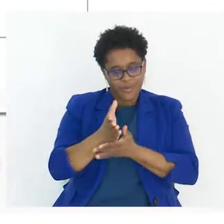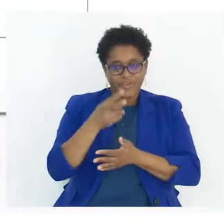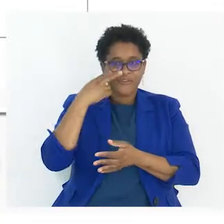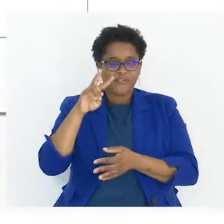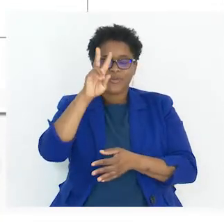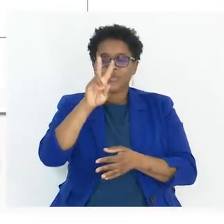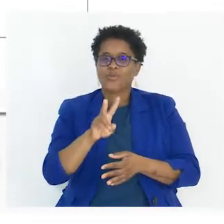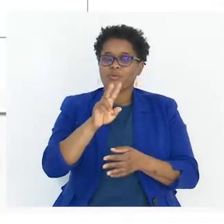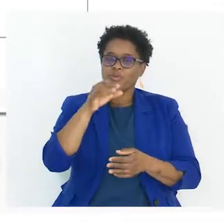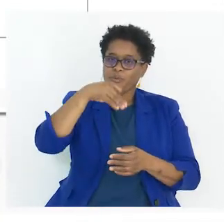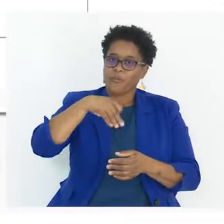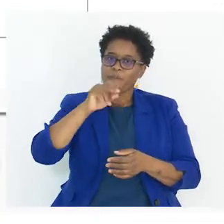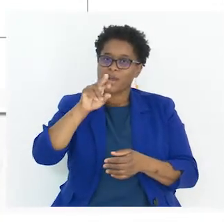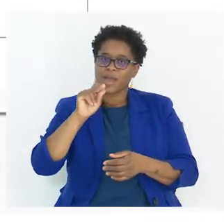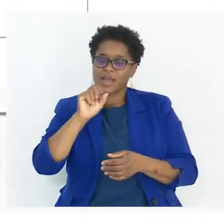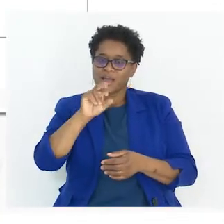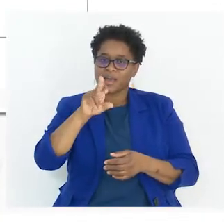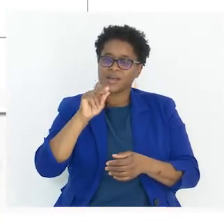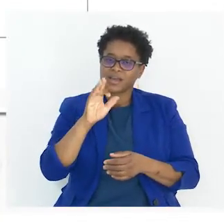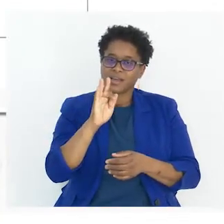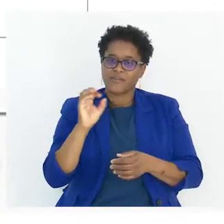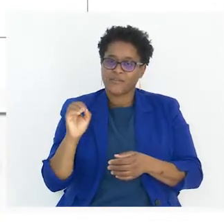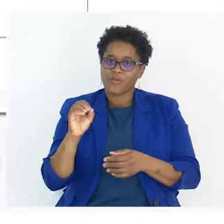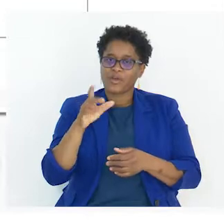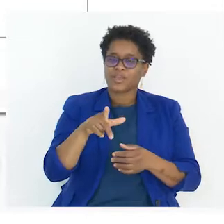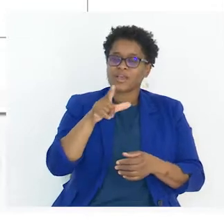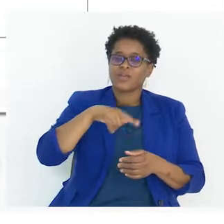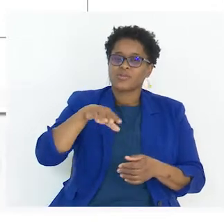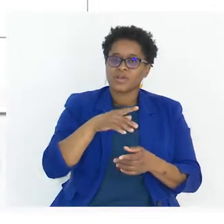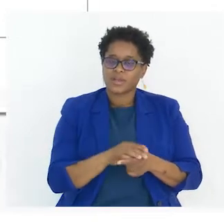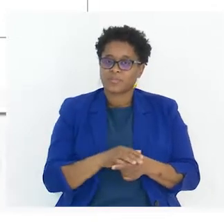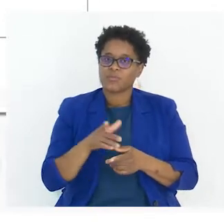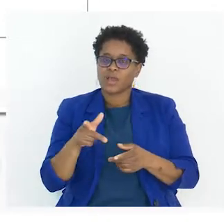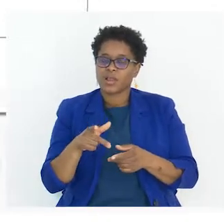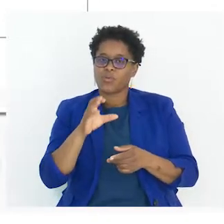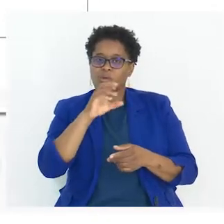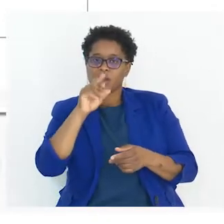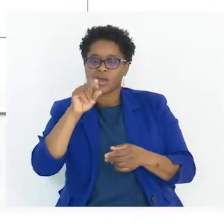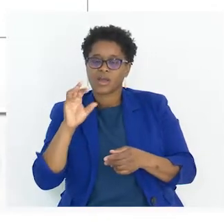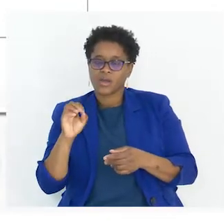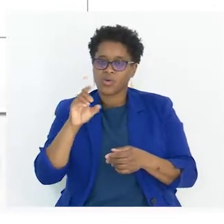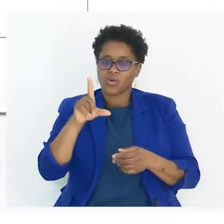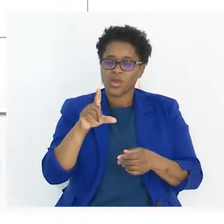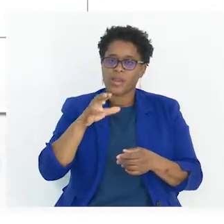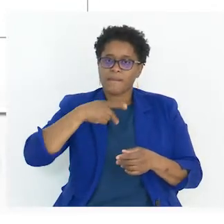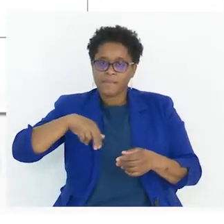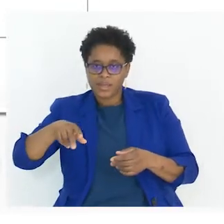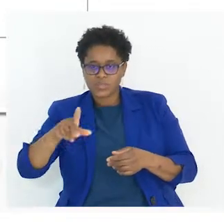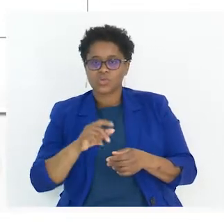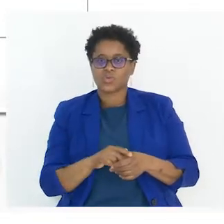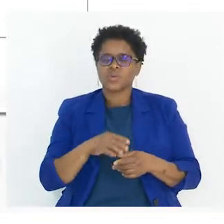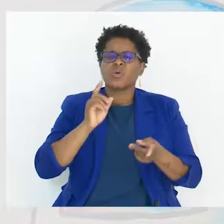meio, peripécias pelas quais o caracol passou. O que significa peripécias?